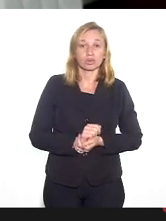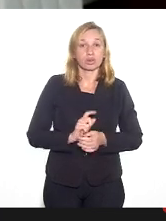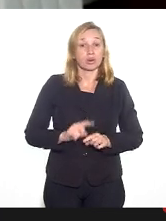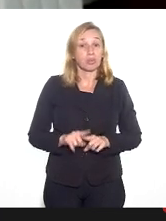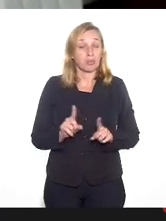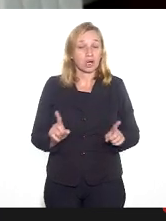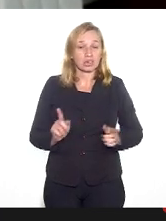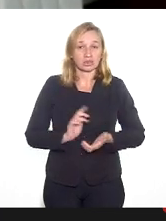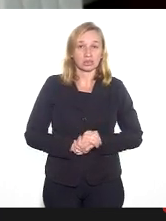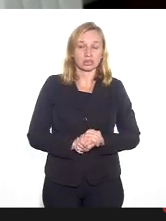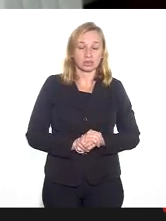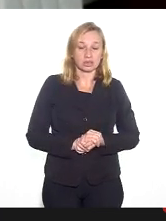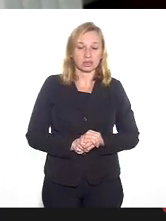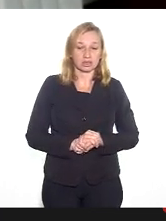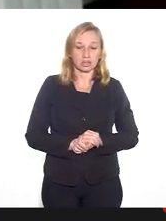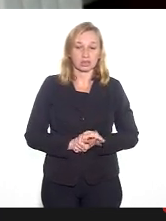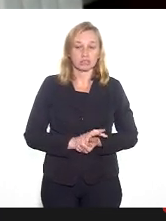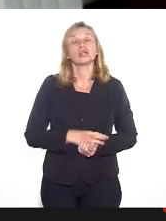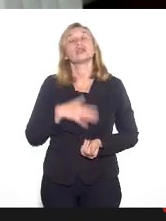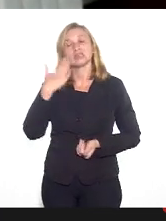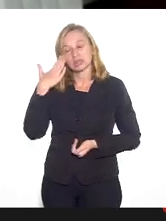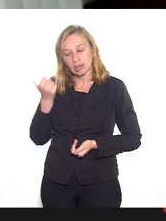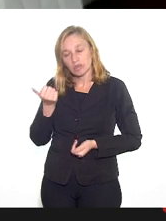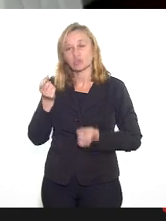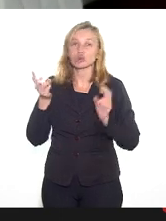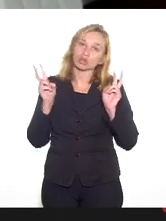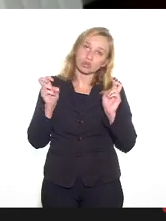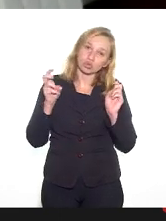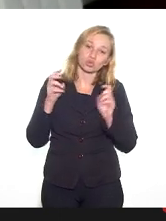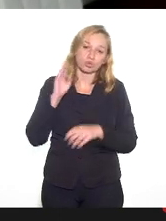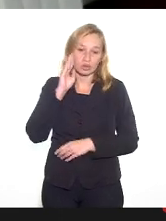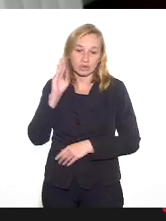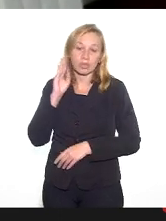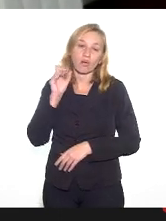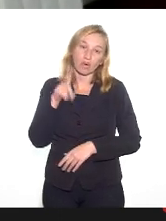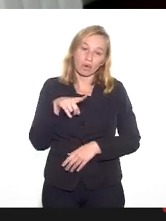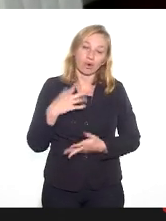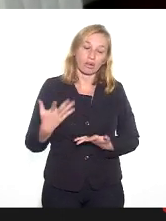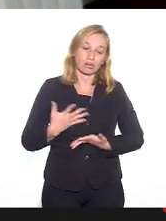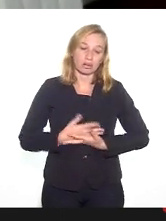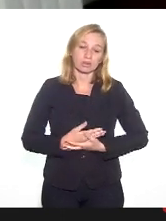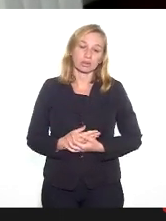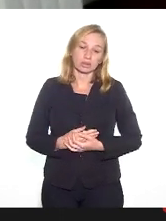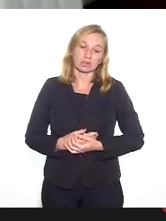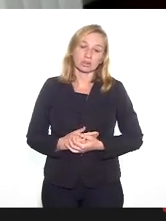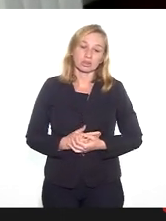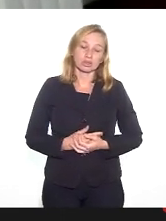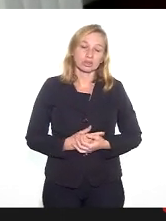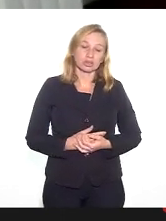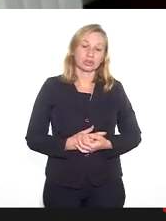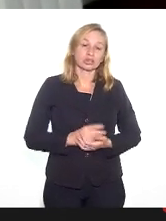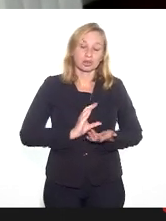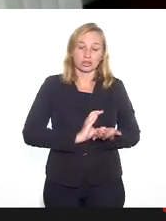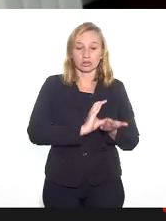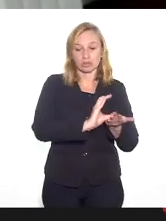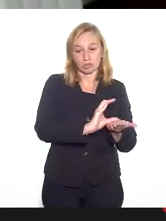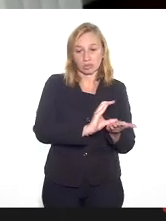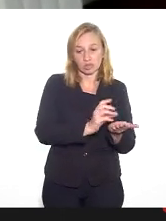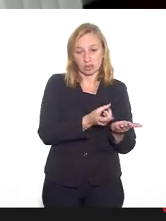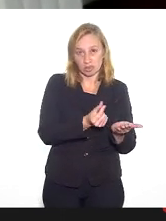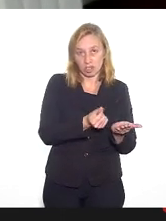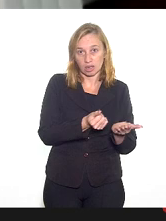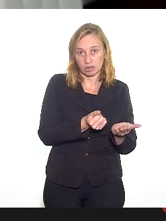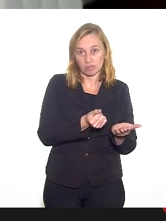mas a gente sabe que as questões principais são as questões de índole orçamentária e financeira, que